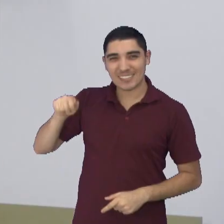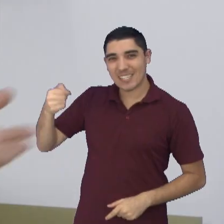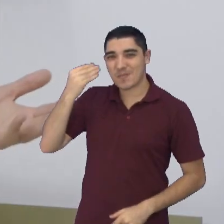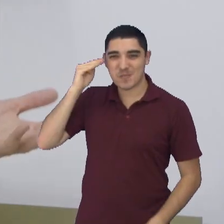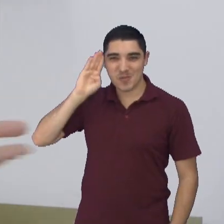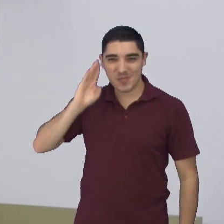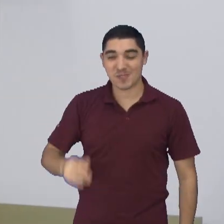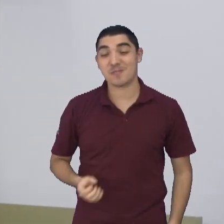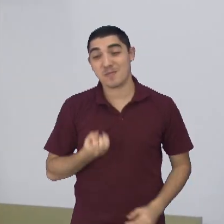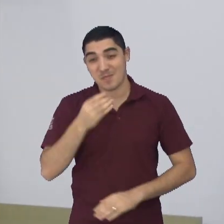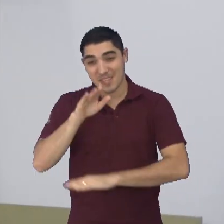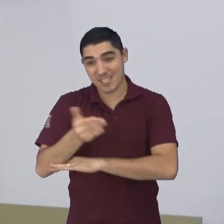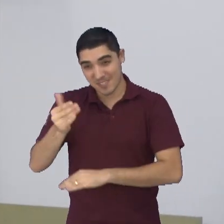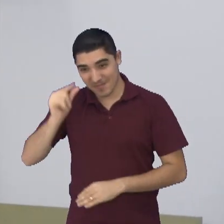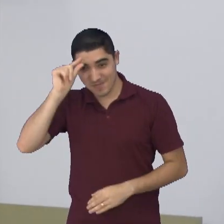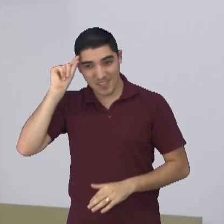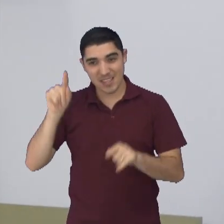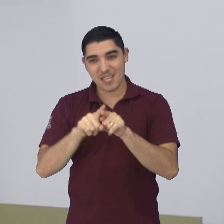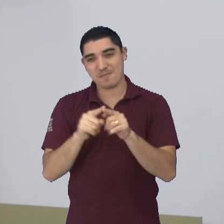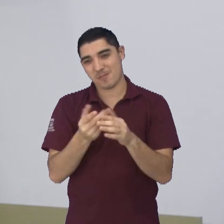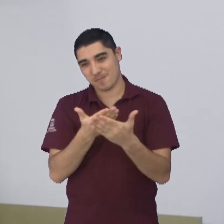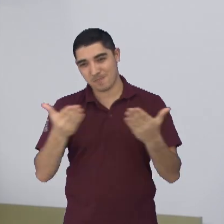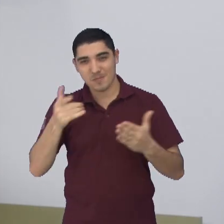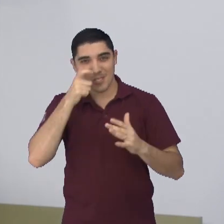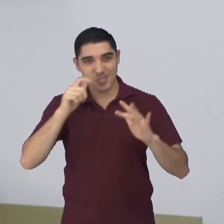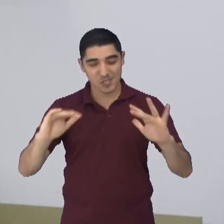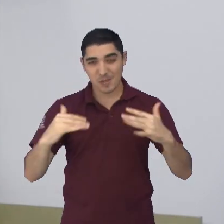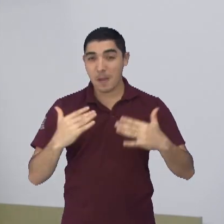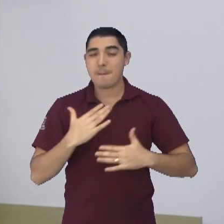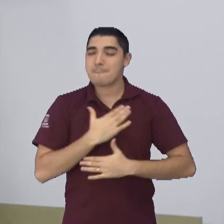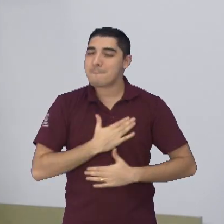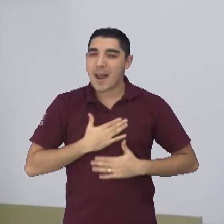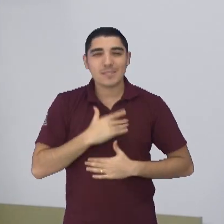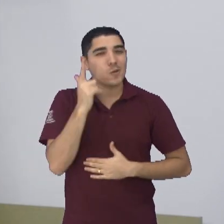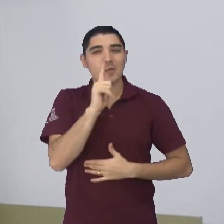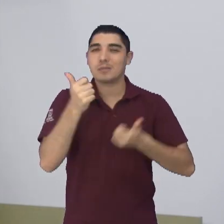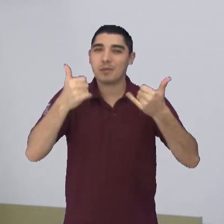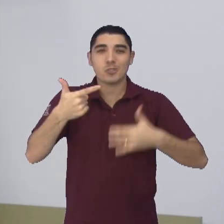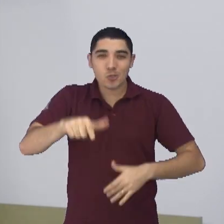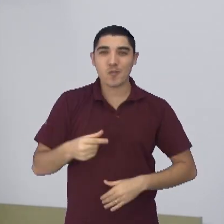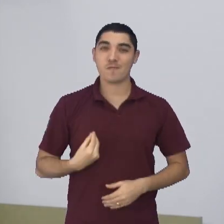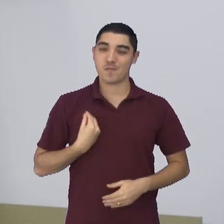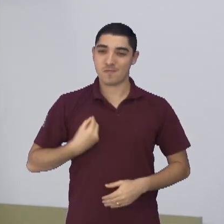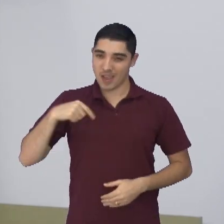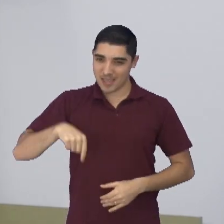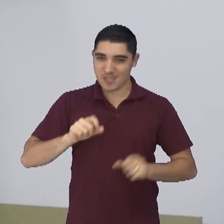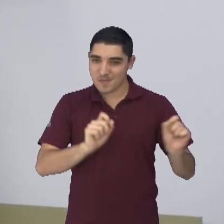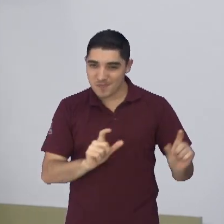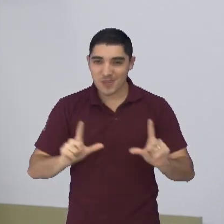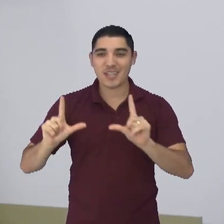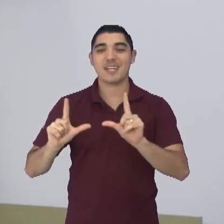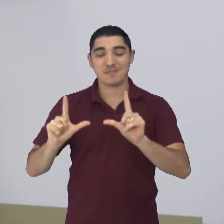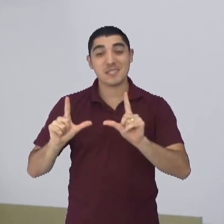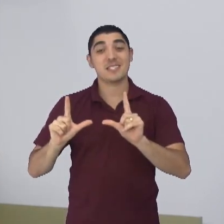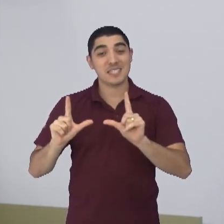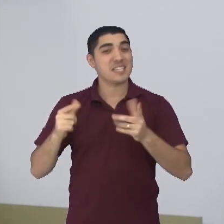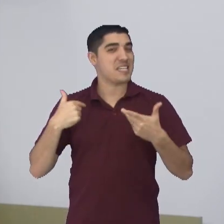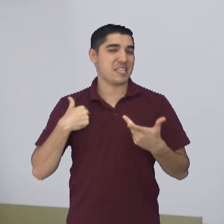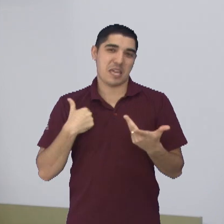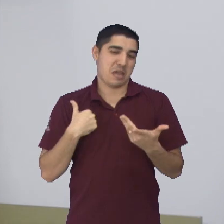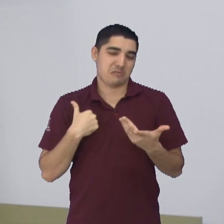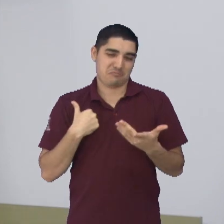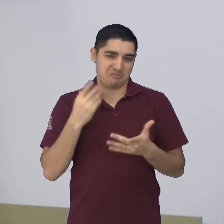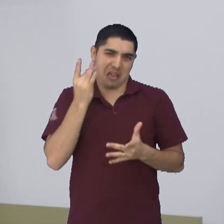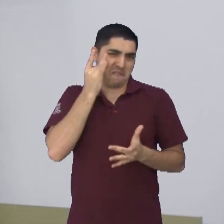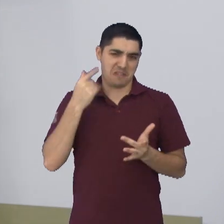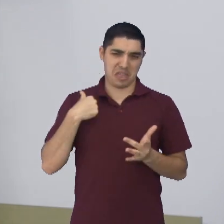tarde. Boa tarde, Vieira. Boa tarde a você aí de casa. Como sempre, é um prazer inenarrável estar em mais uma Hora do Esporte. E eu não tenho nada a ver com a vitória